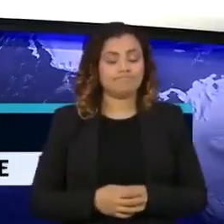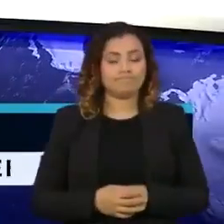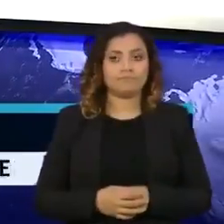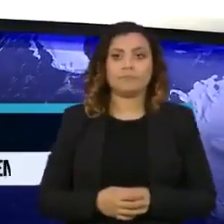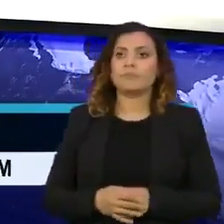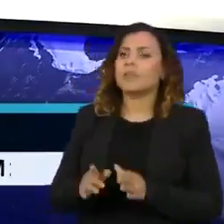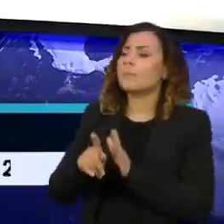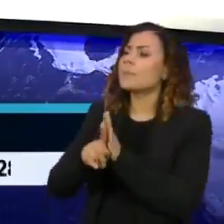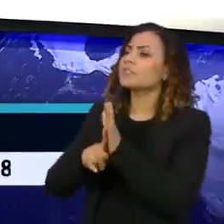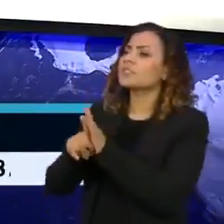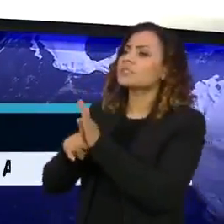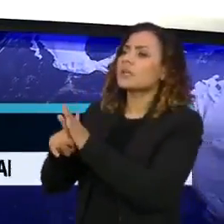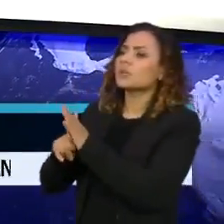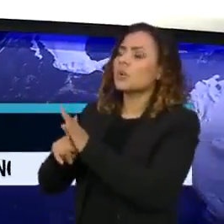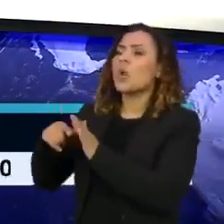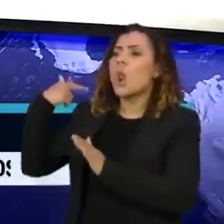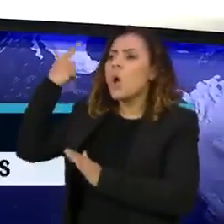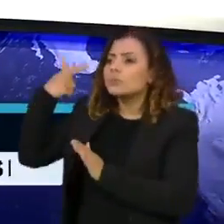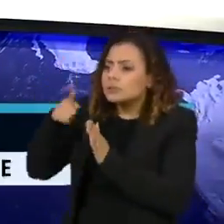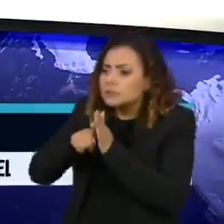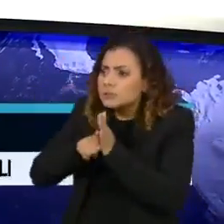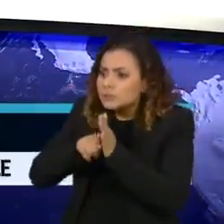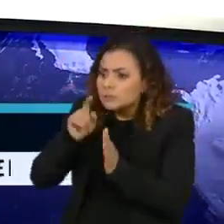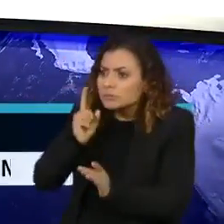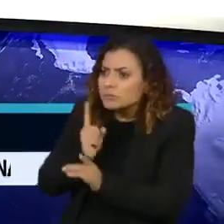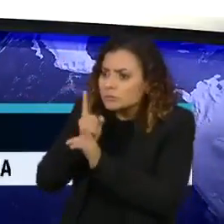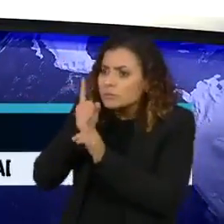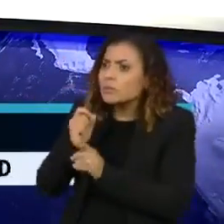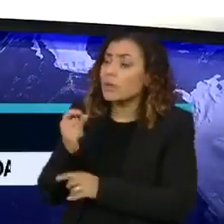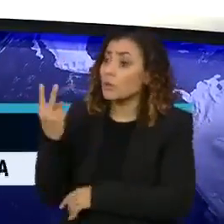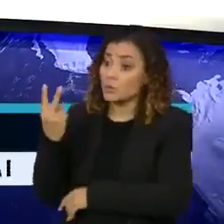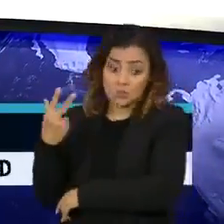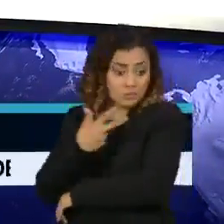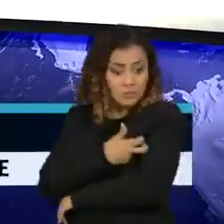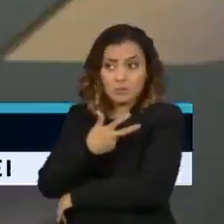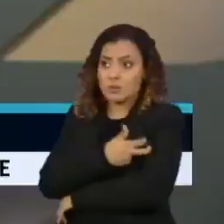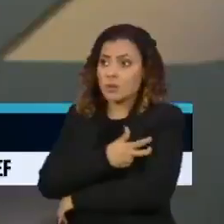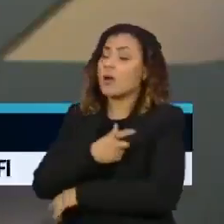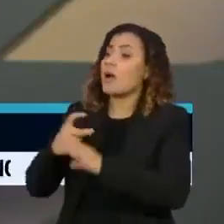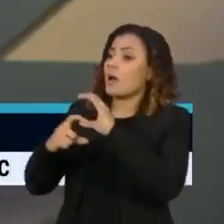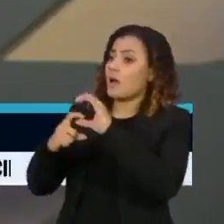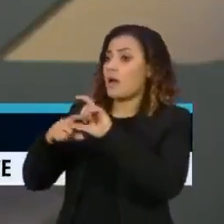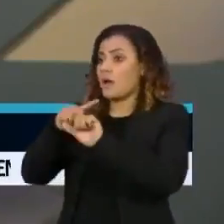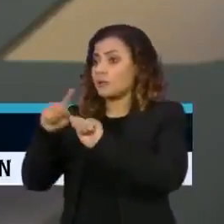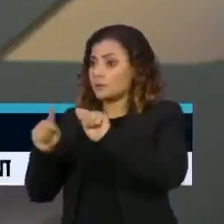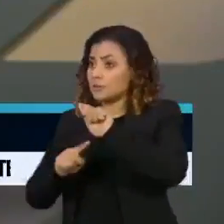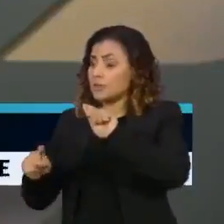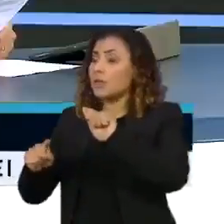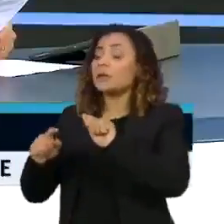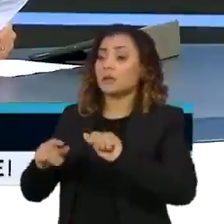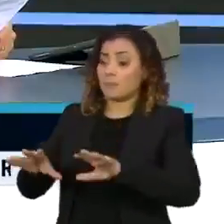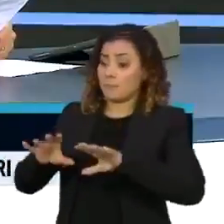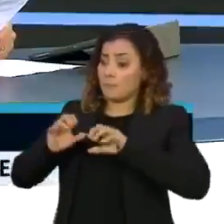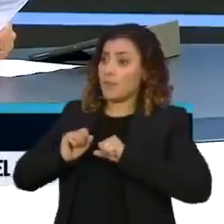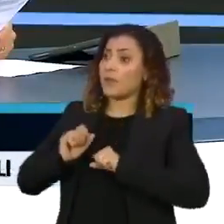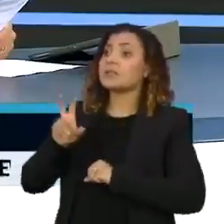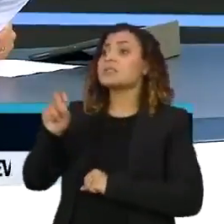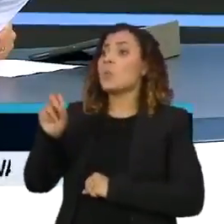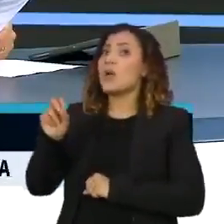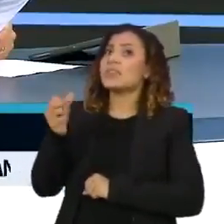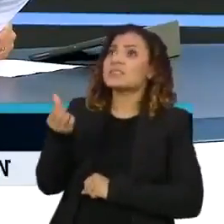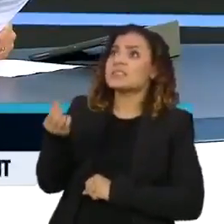sala o segundo pesquisadores do imperial College de Londres vacinados com duas doses da fazer ou astrazeneca tem risco de infecção